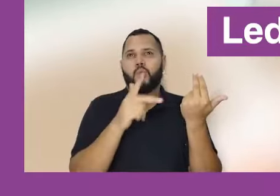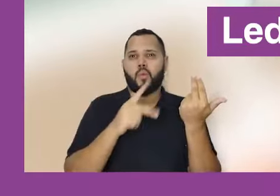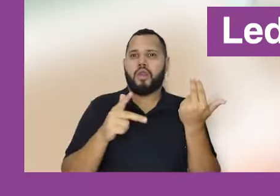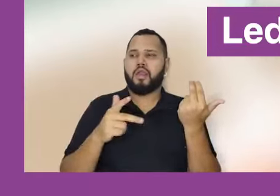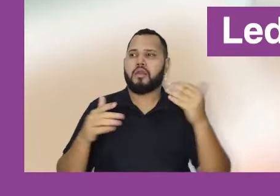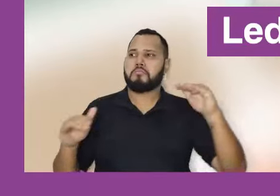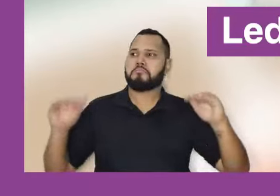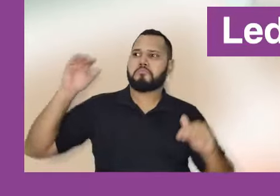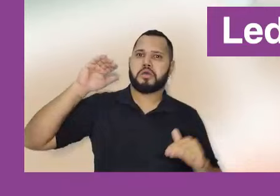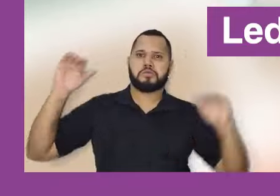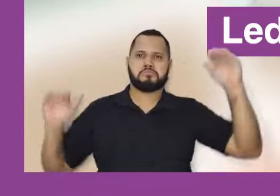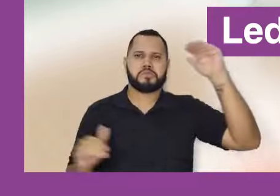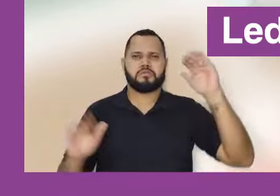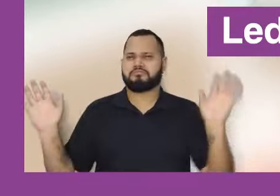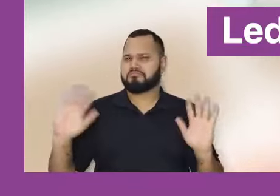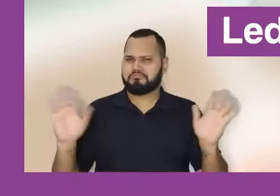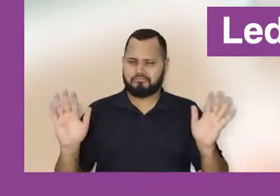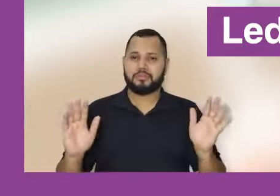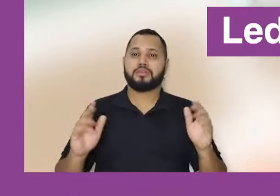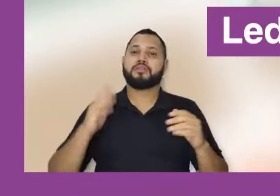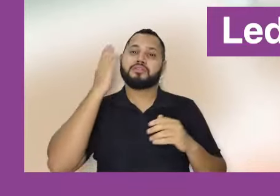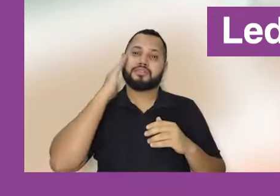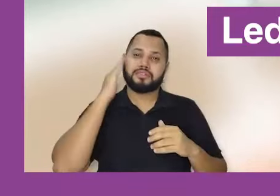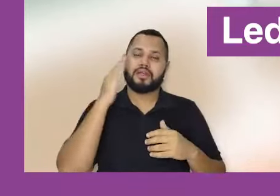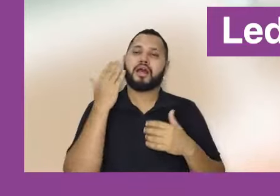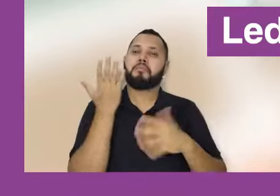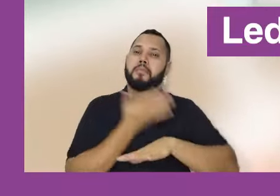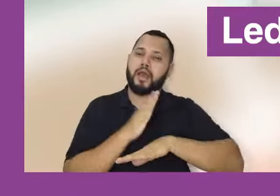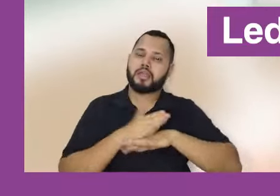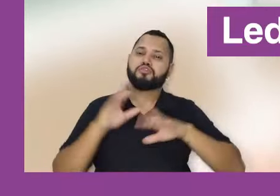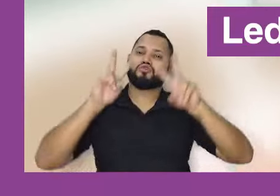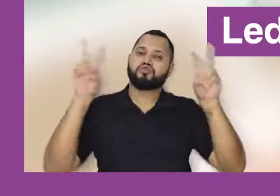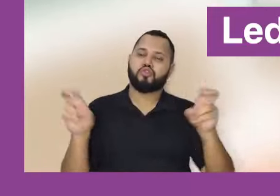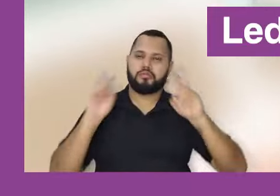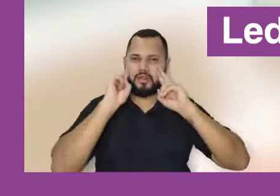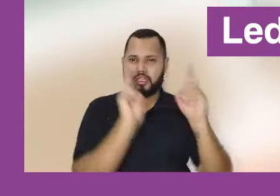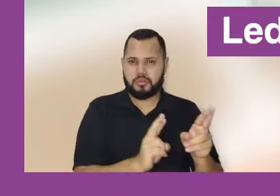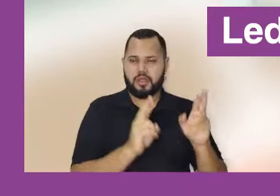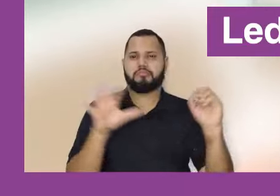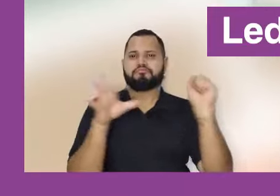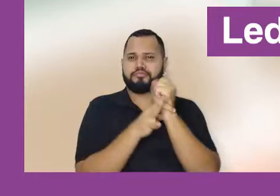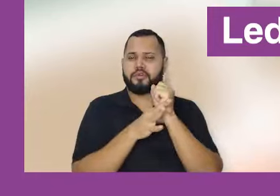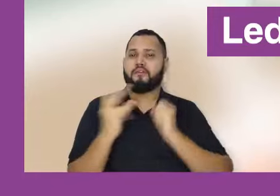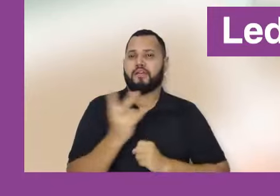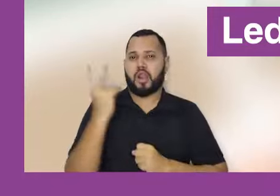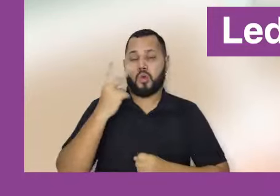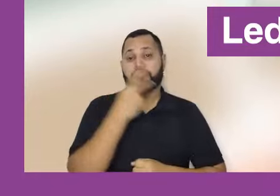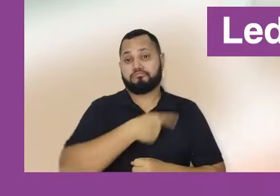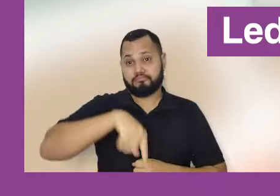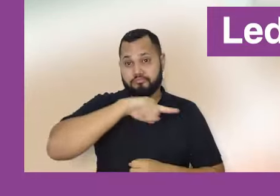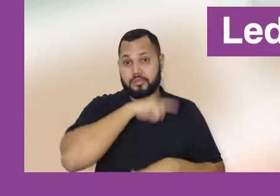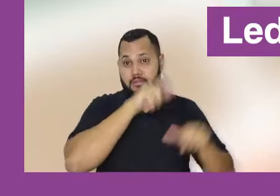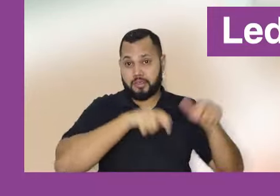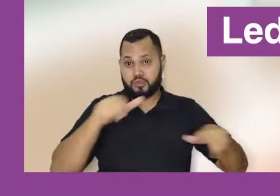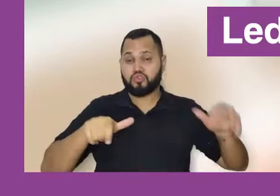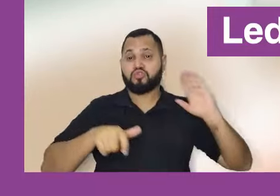dois pesos Duas Medidas então a mesma prática Inclusive a respeitosa mesmo embasamento de valores que nós temos com as